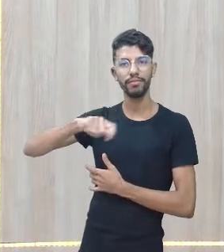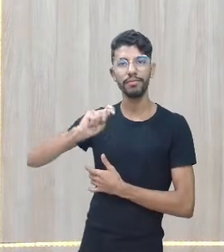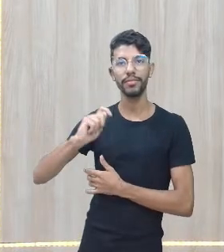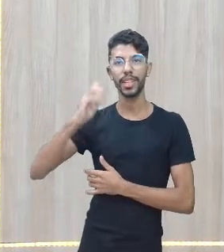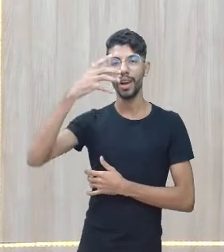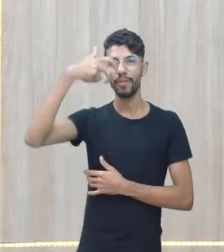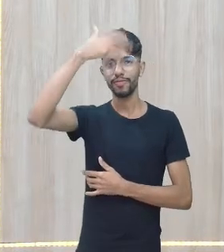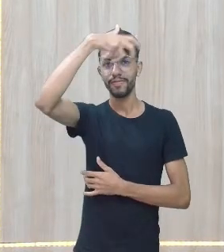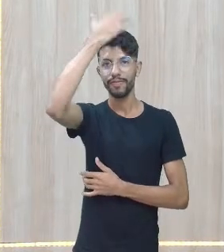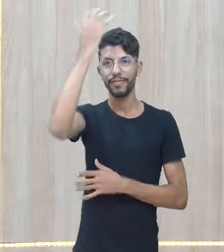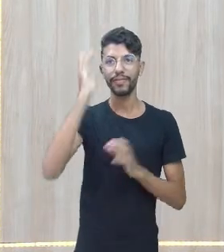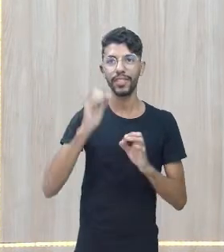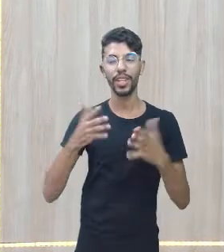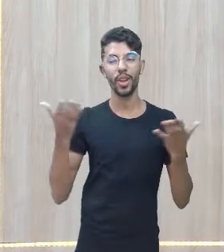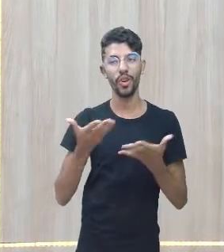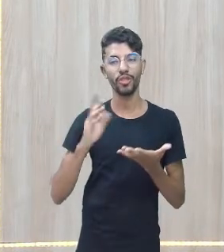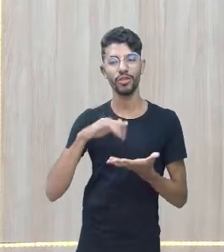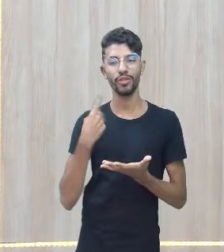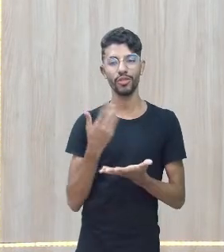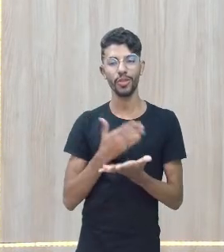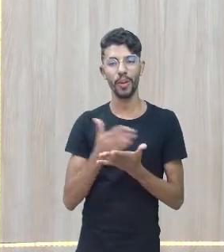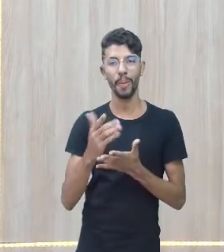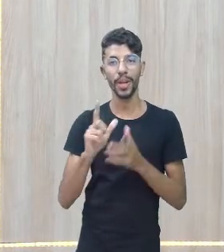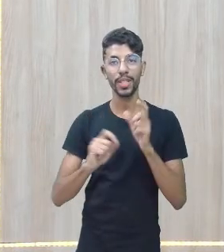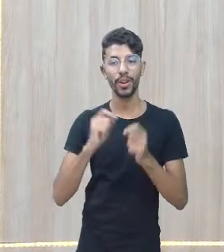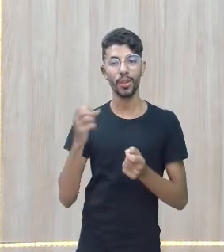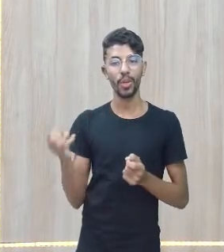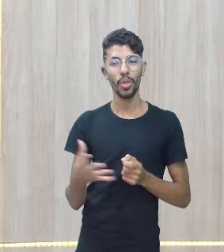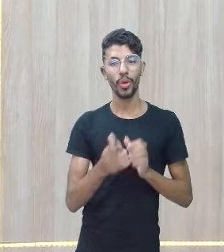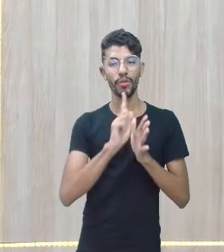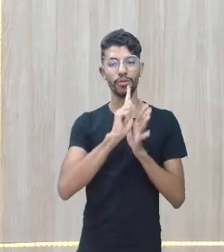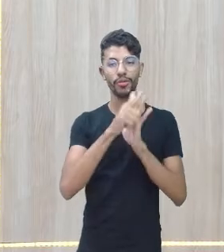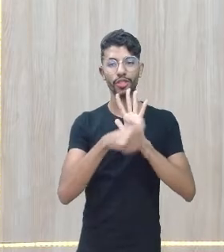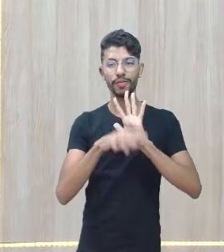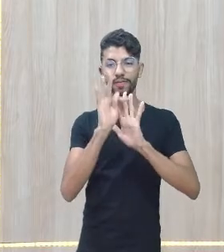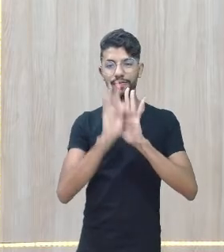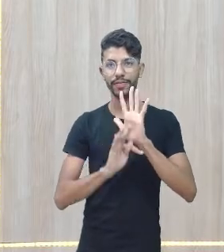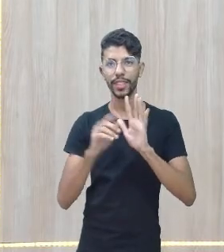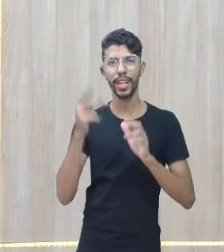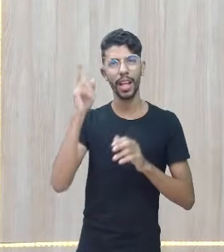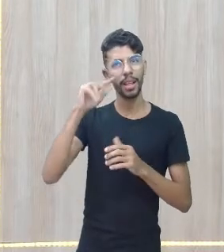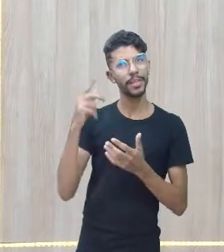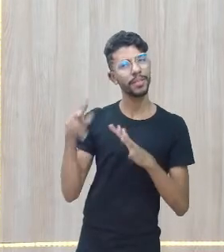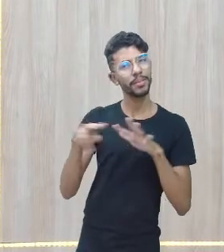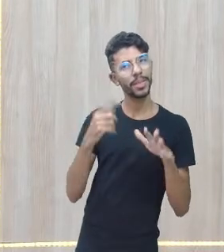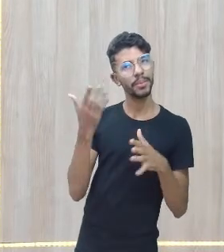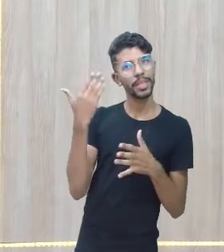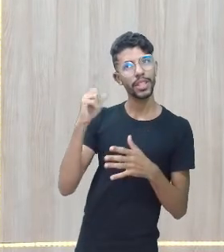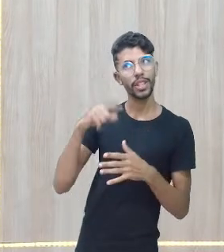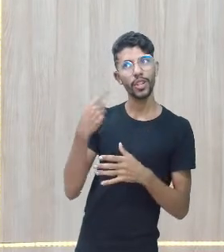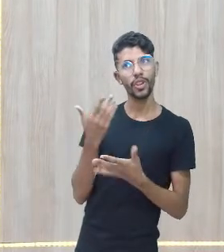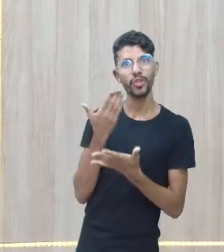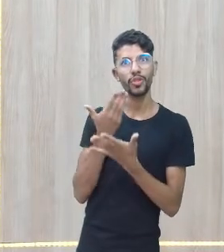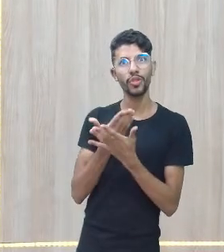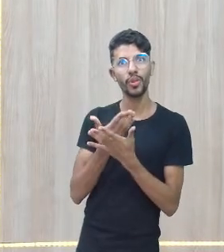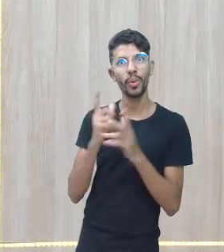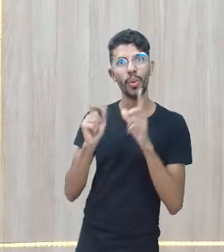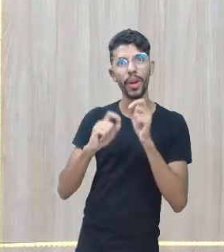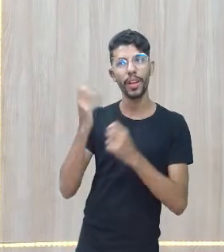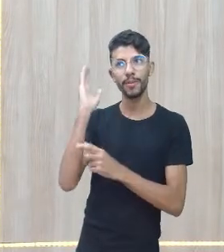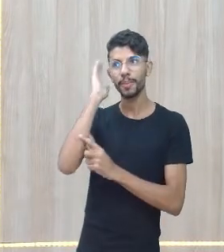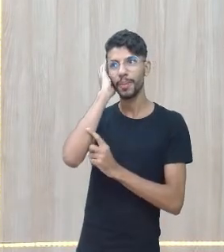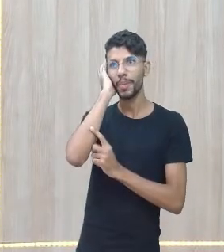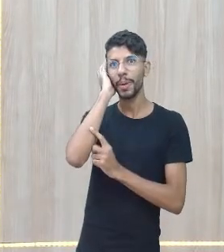Hoje a gente começa um novo gênero textual, né? Lembra que semana passada a gente estava lá vendo o podcast, a gente viu todos os aspectos desse